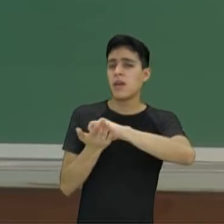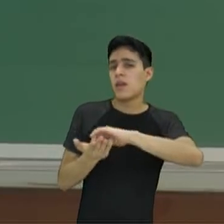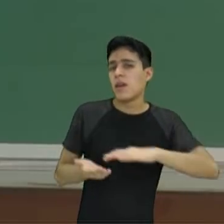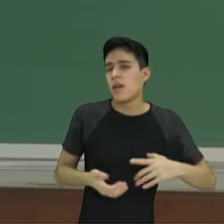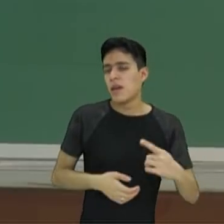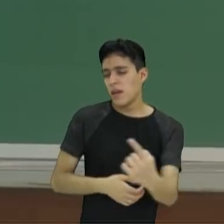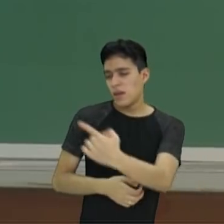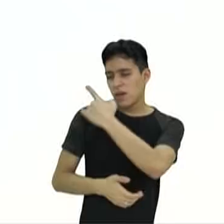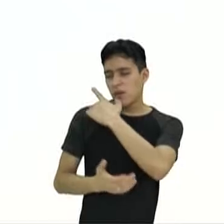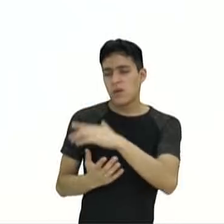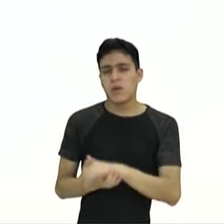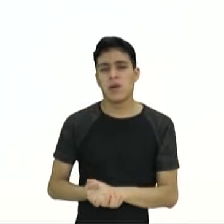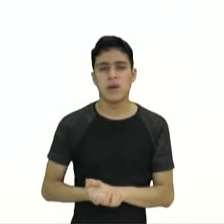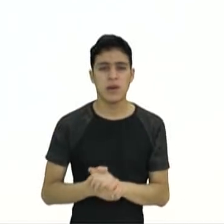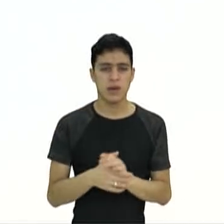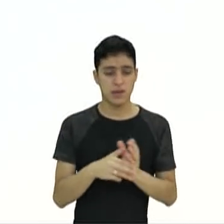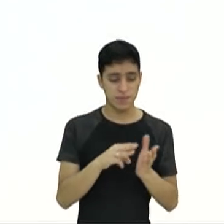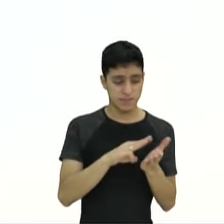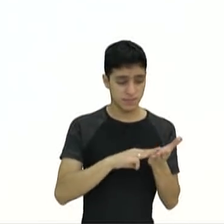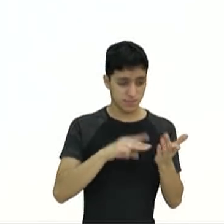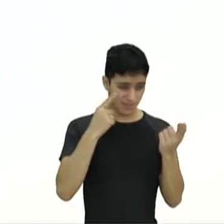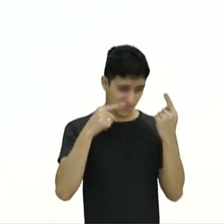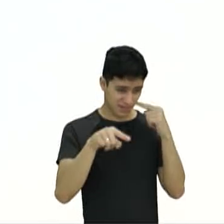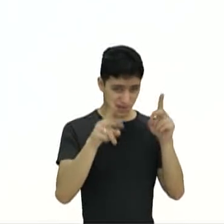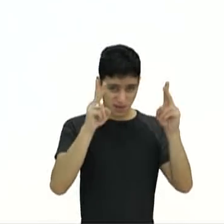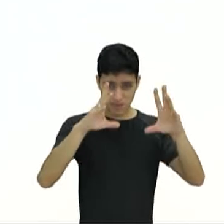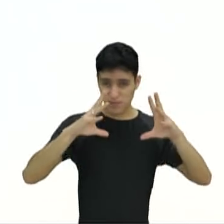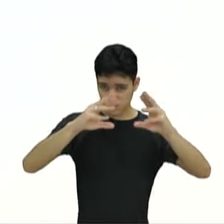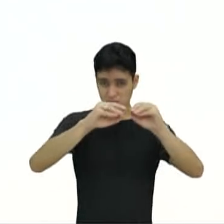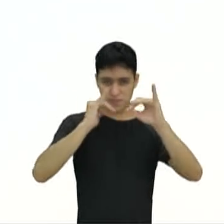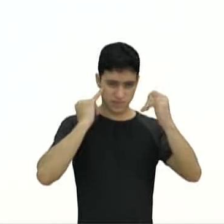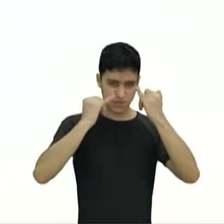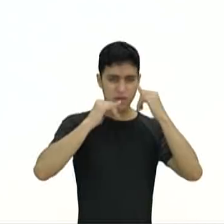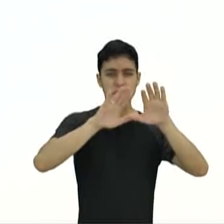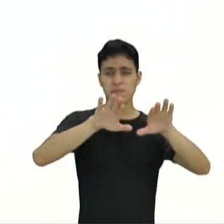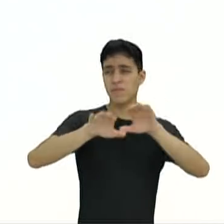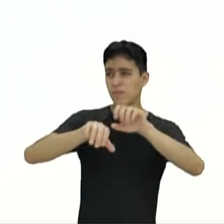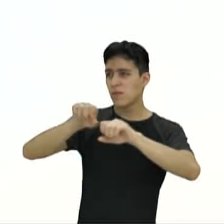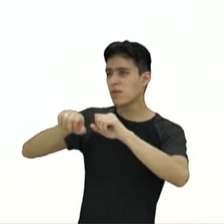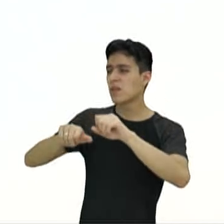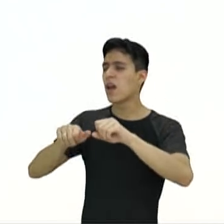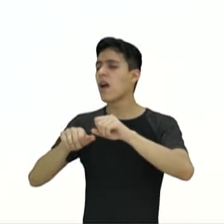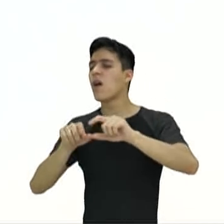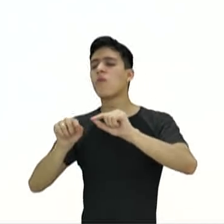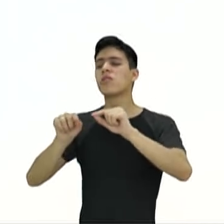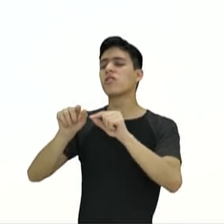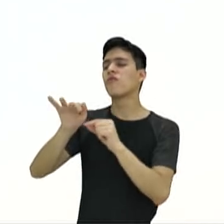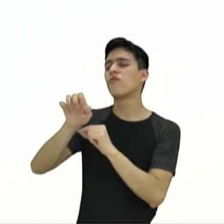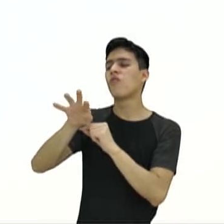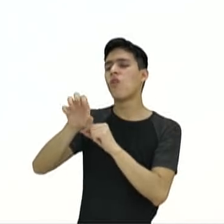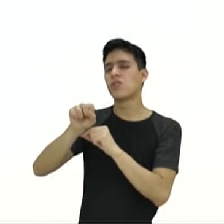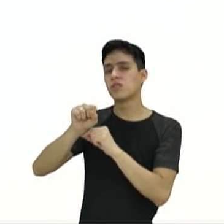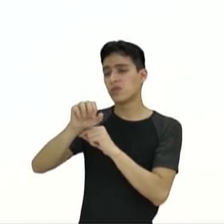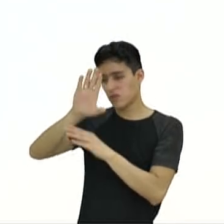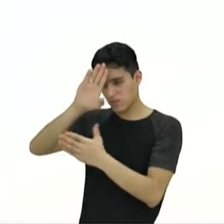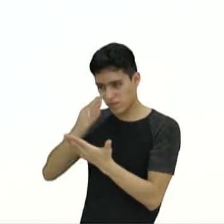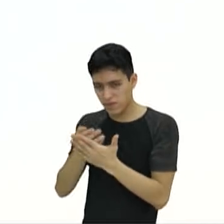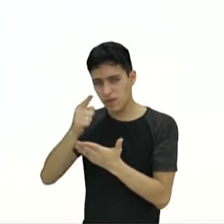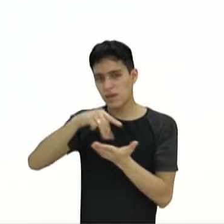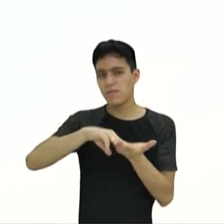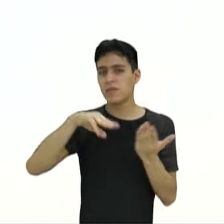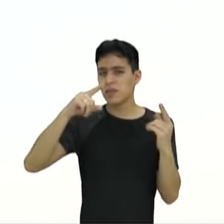1. O método de checagem é o mesmo para todas, buscar informações de fontes confiáveis. Estou falando de